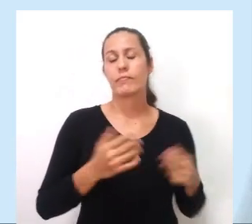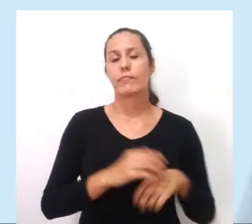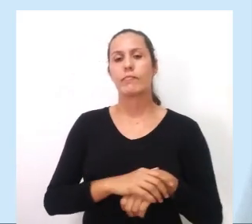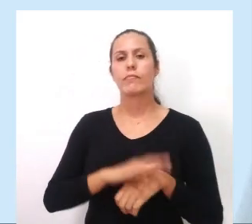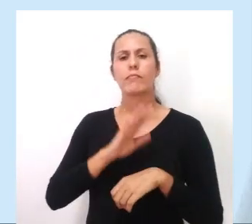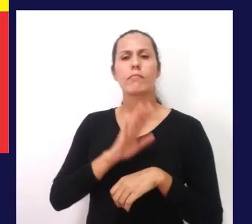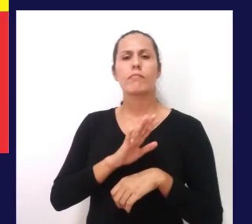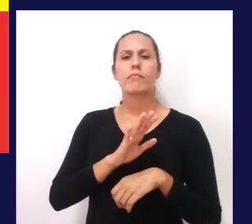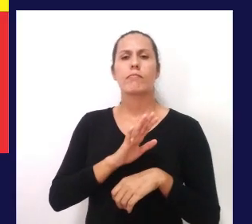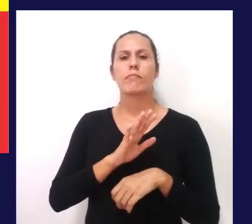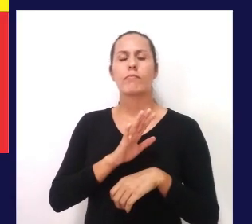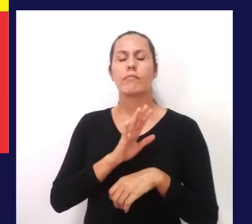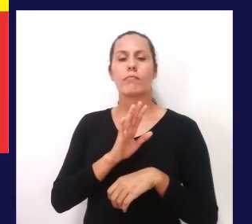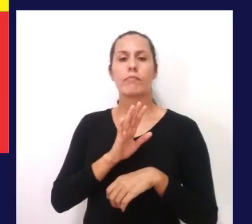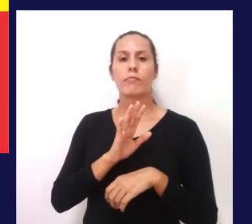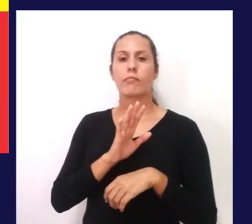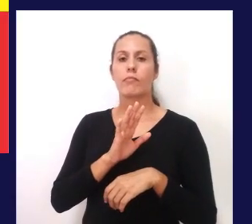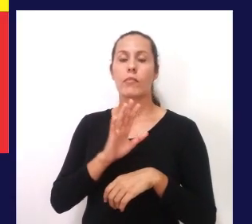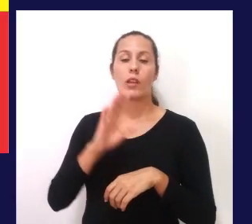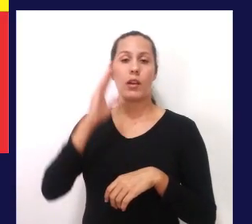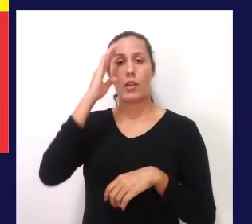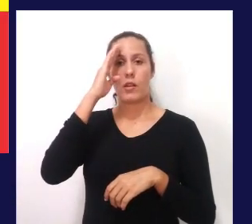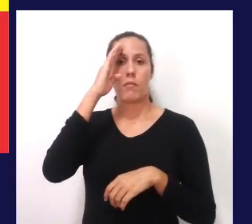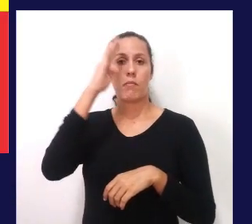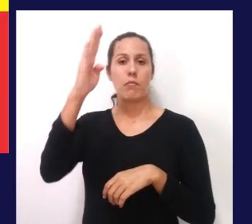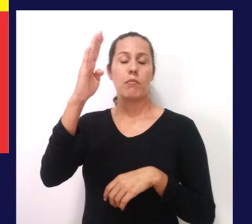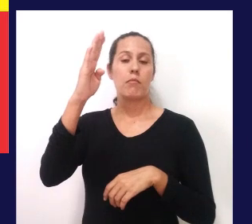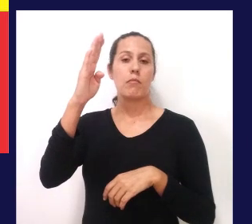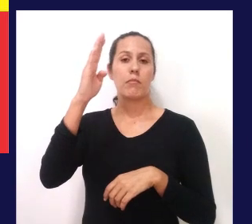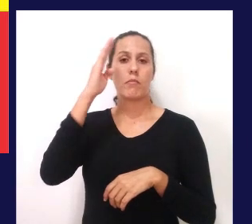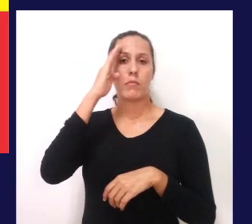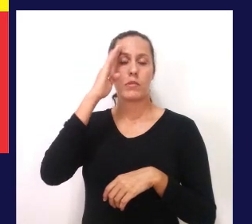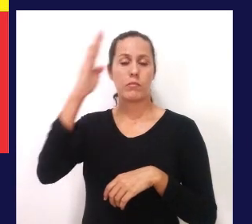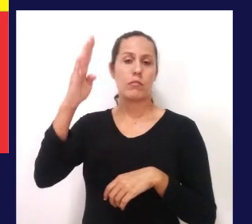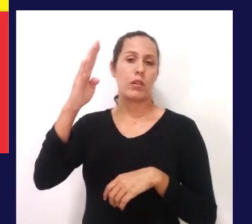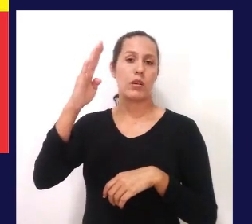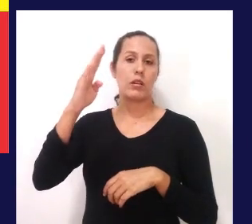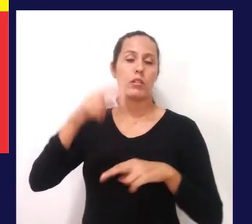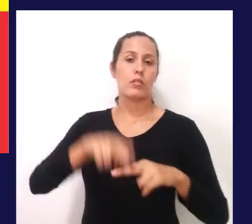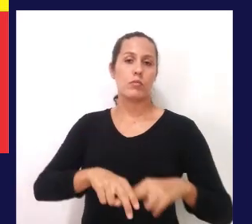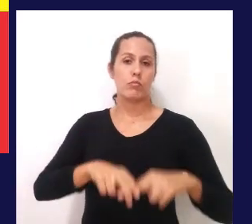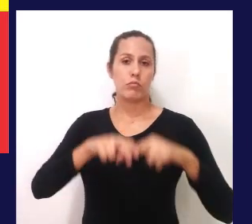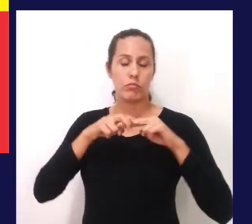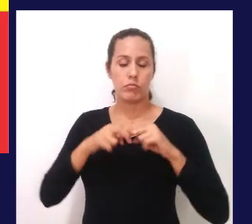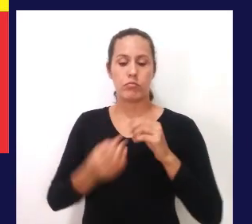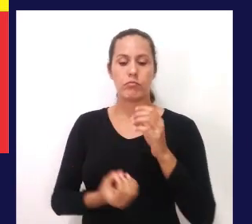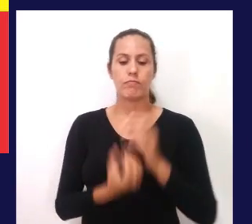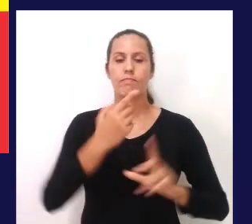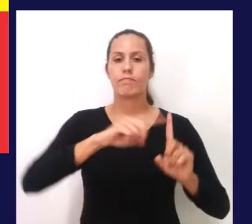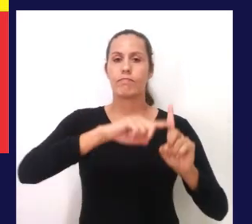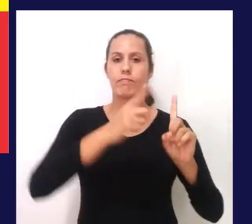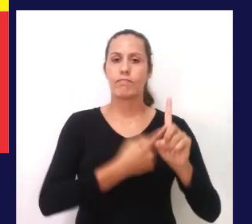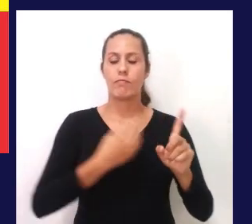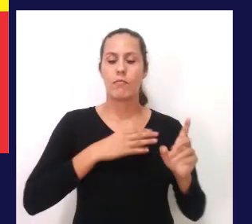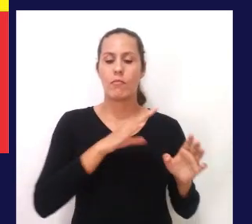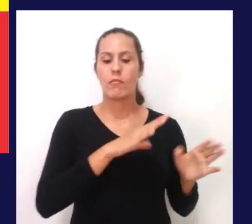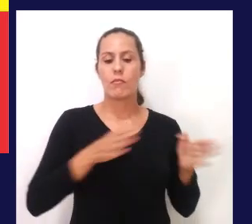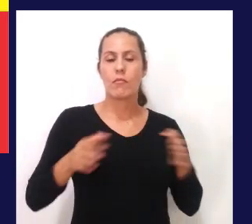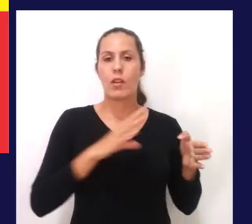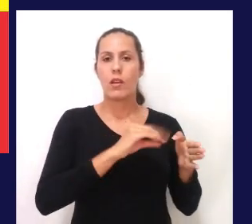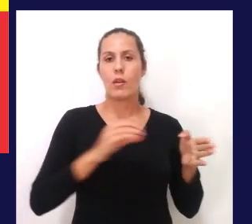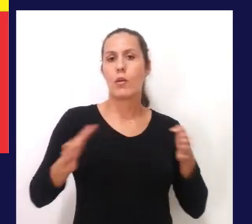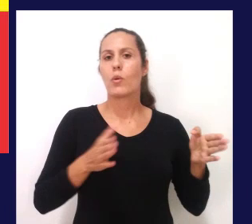nesse período. E daí, quais vão ser as principais causas da gravidez na